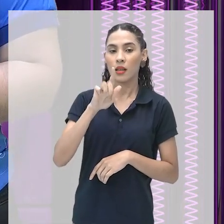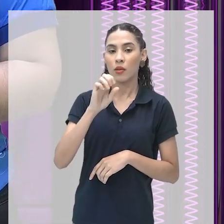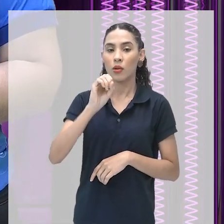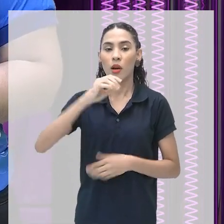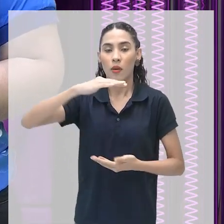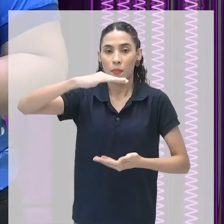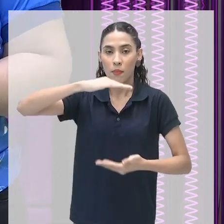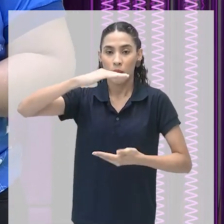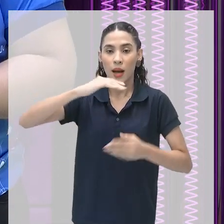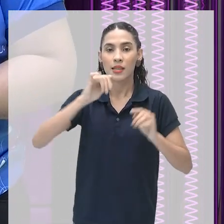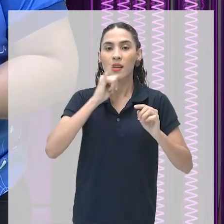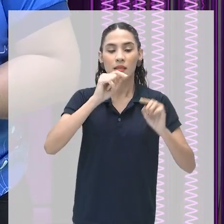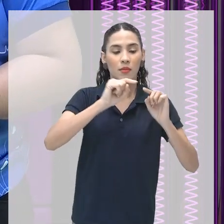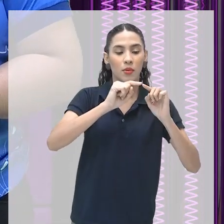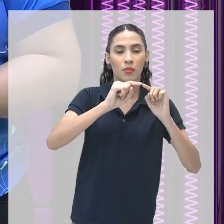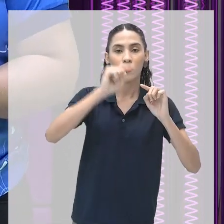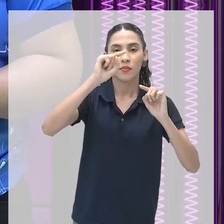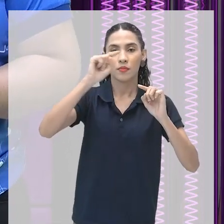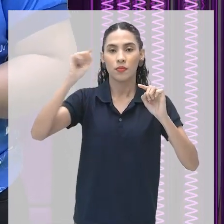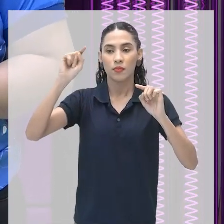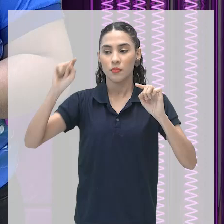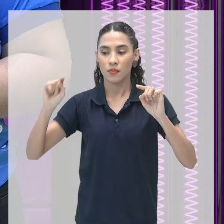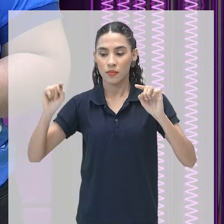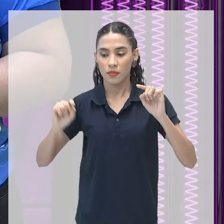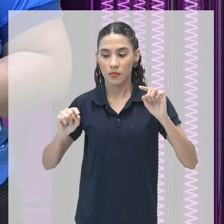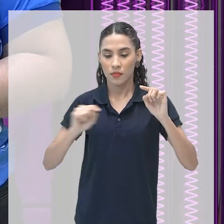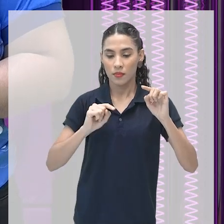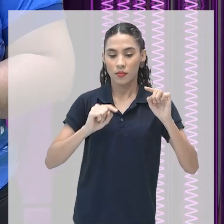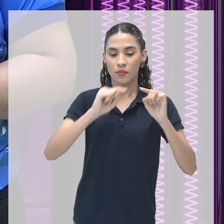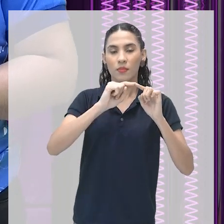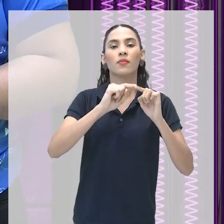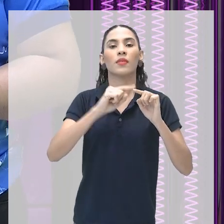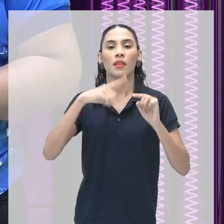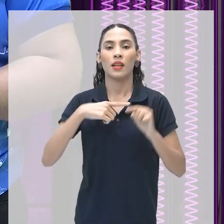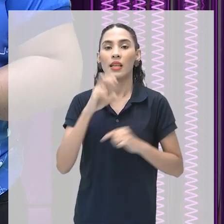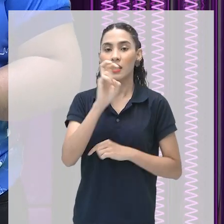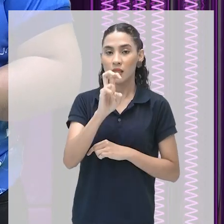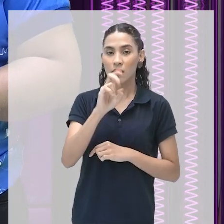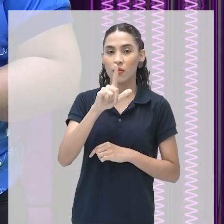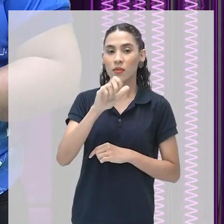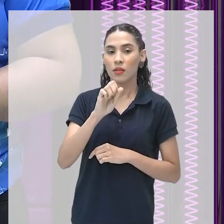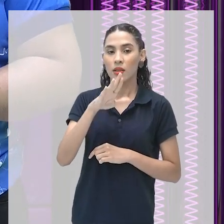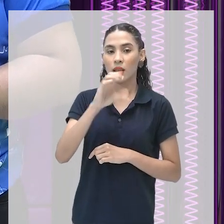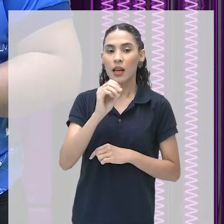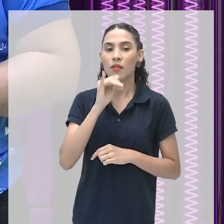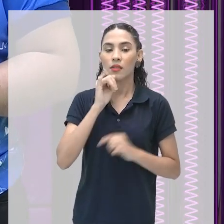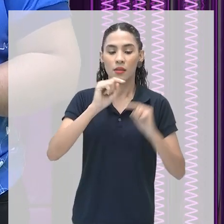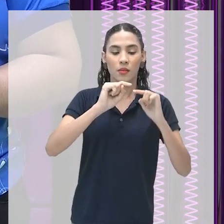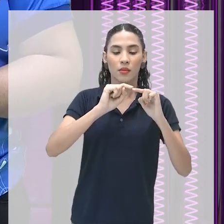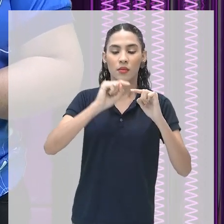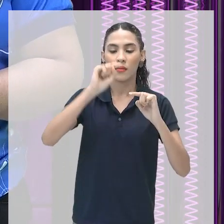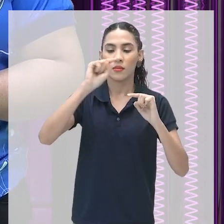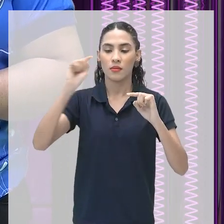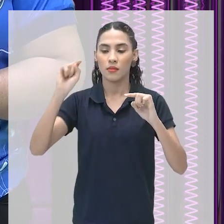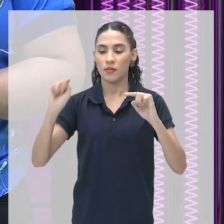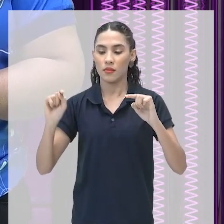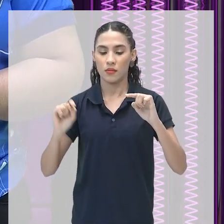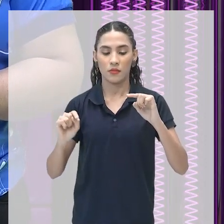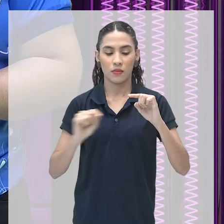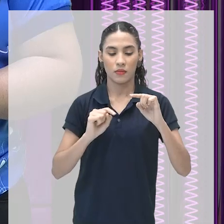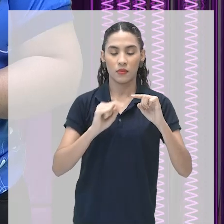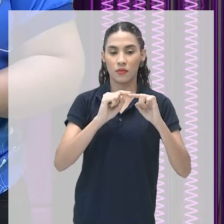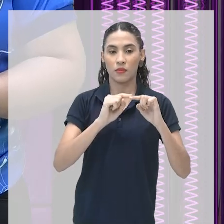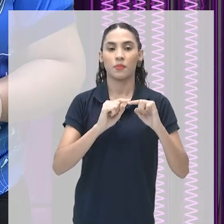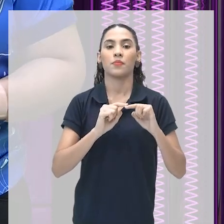as bases são pentágonos, né? Se a gente contar aqui, a gente tem 5 ladinhos aqui em cada polígono